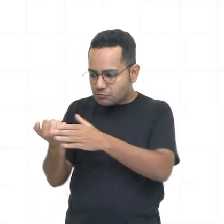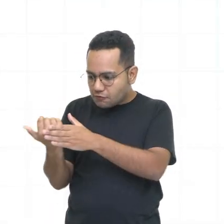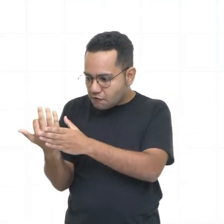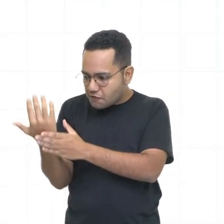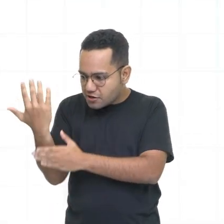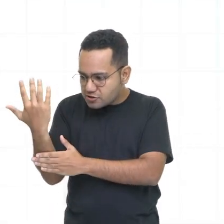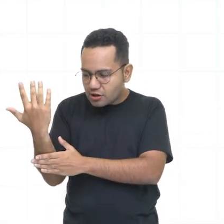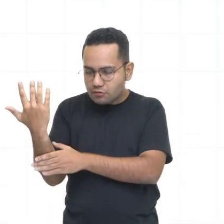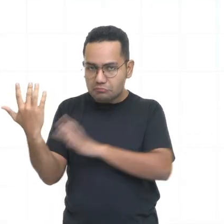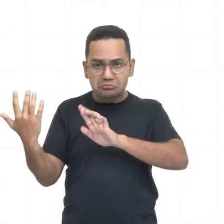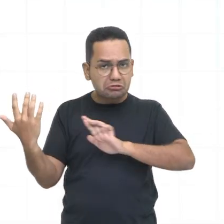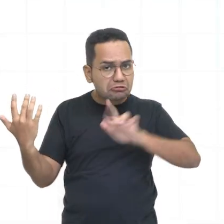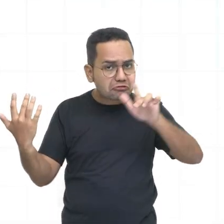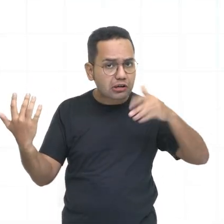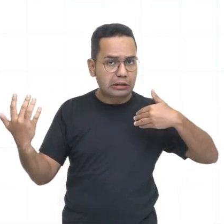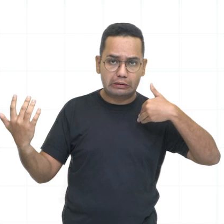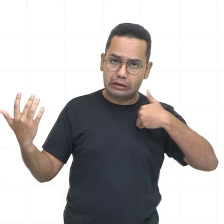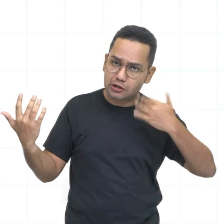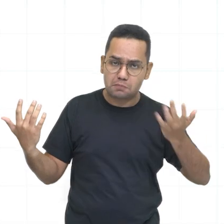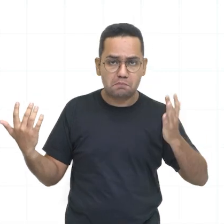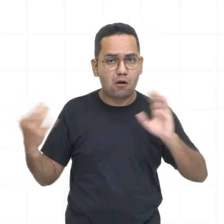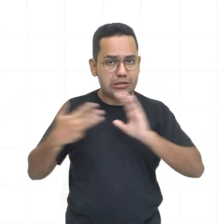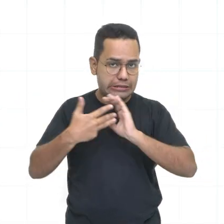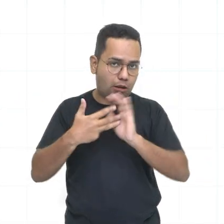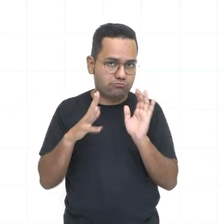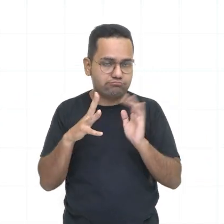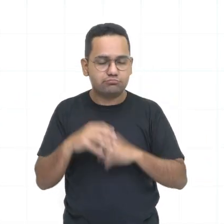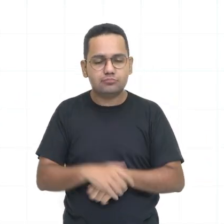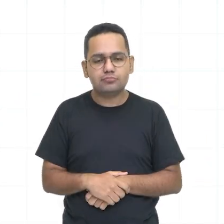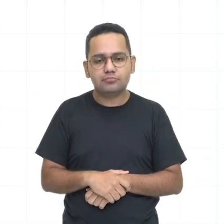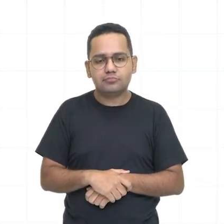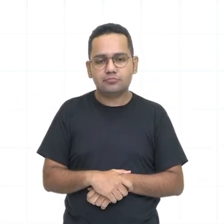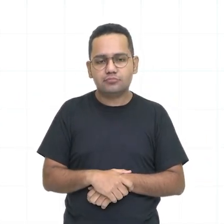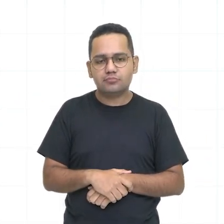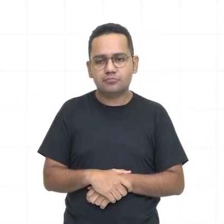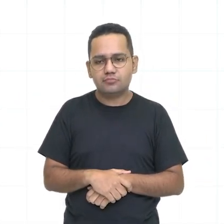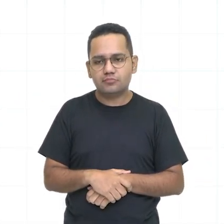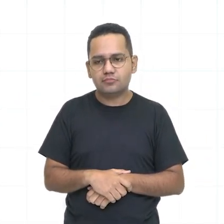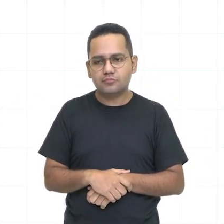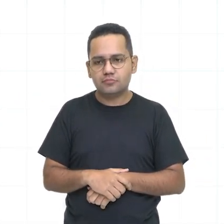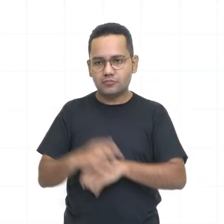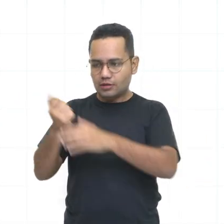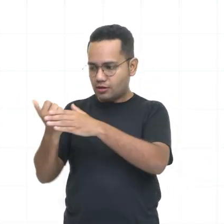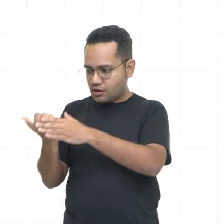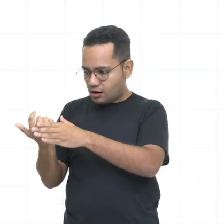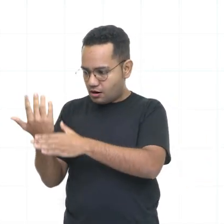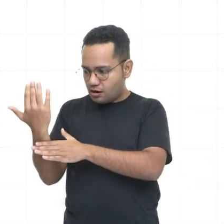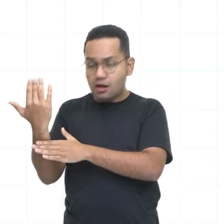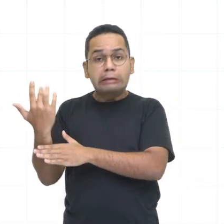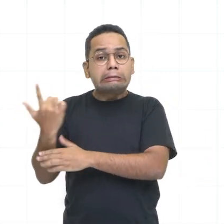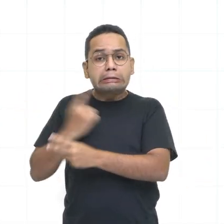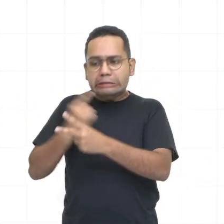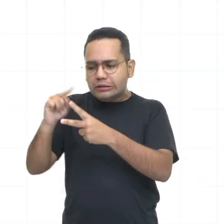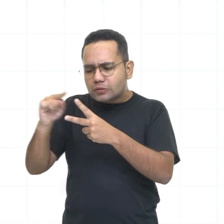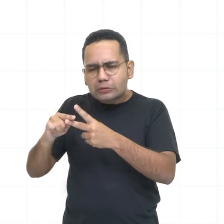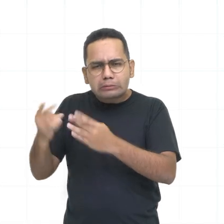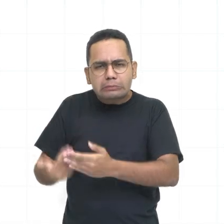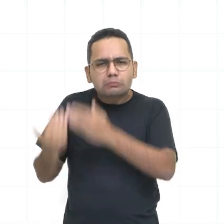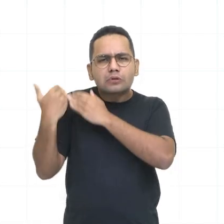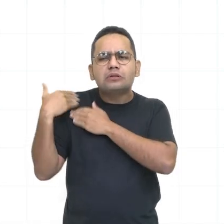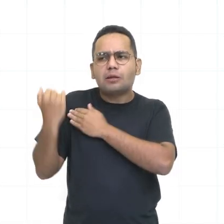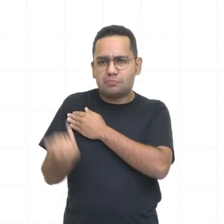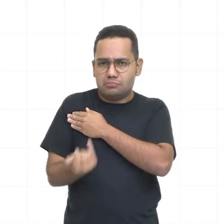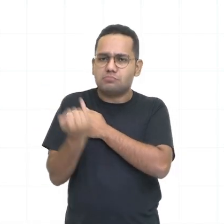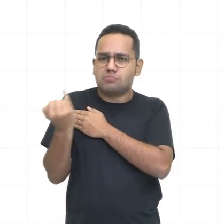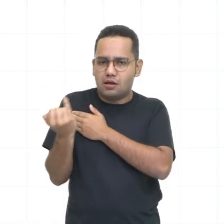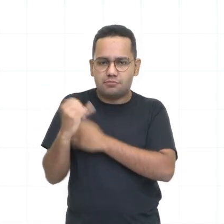muito diferente da célula animal, né? Então, de cara, nós temos duas organelas que são muito